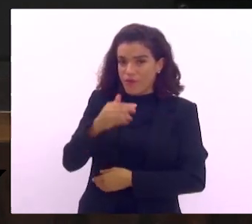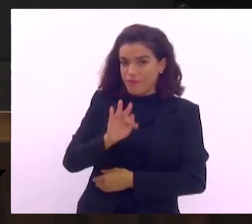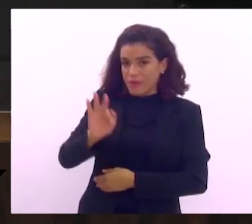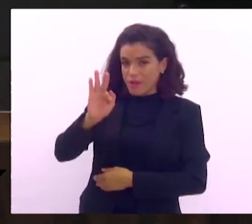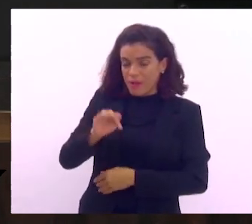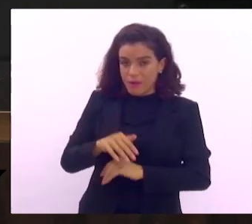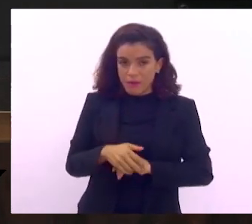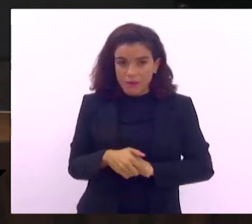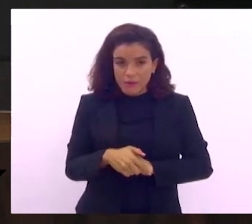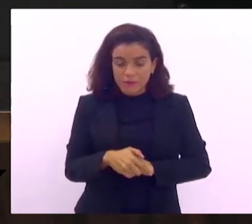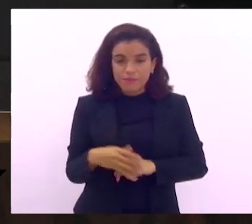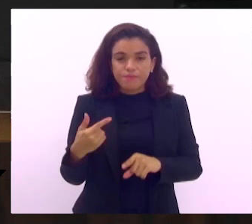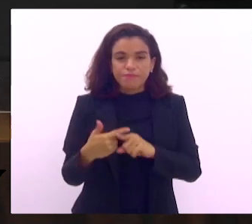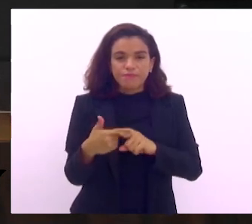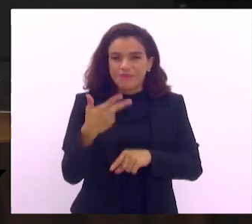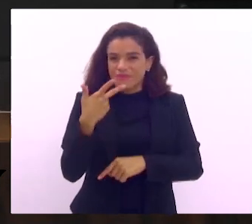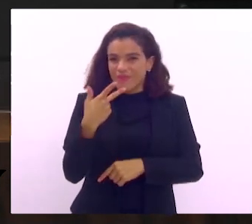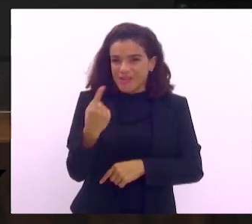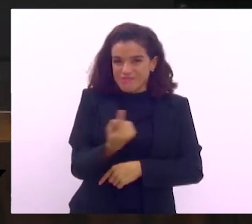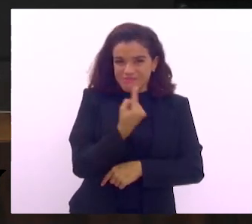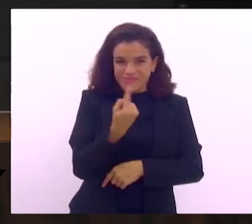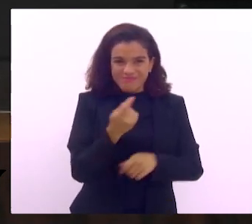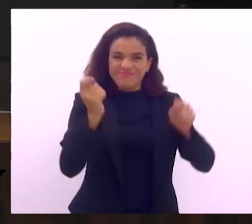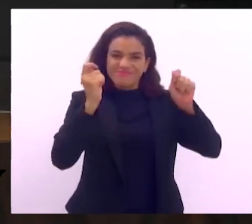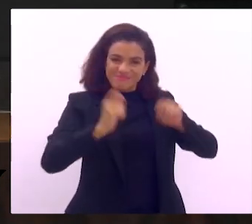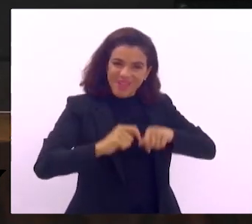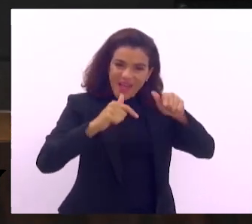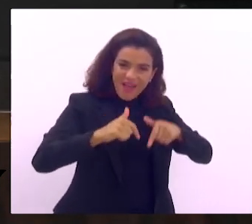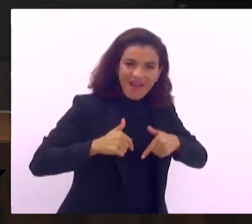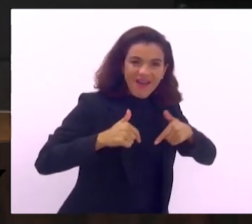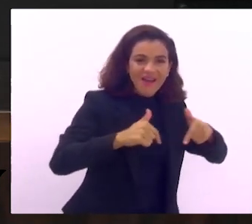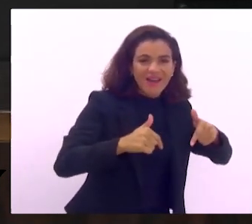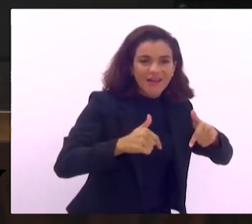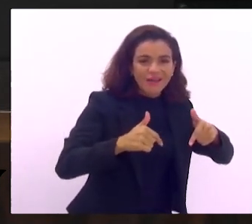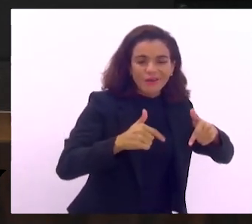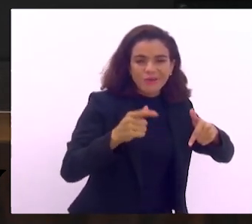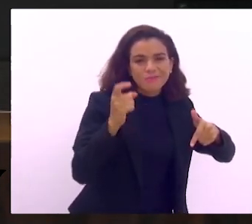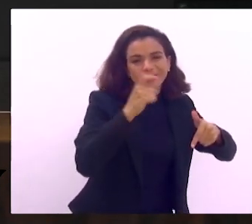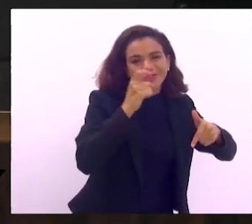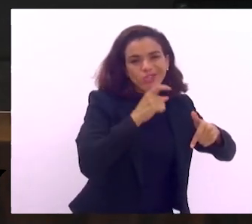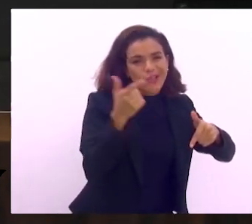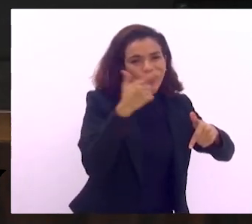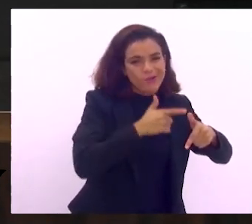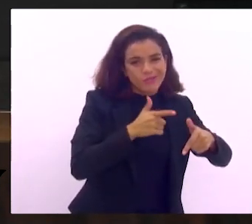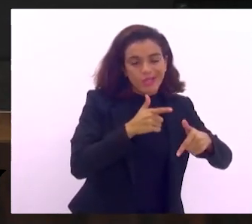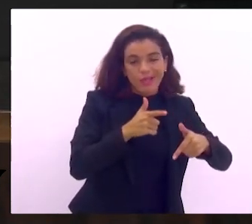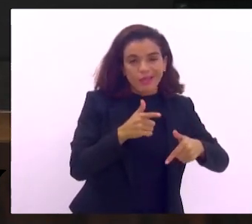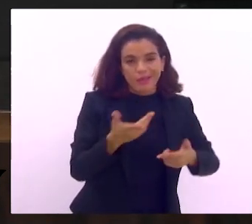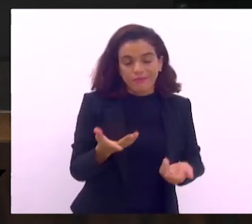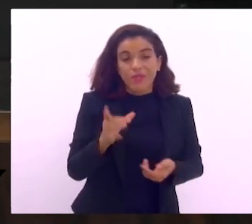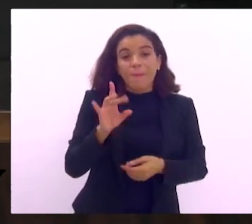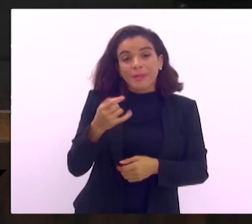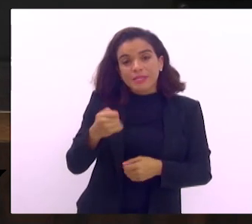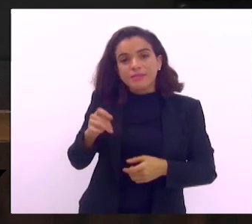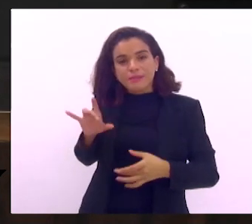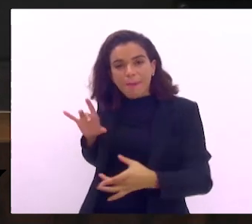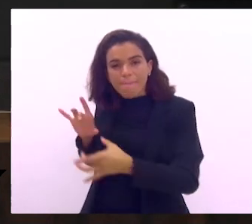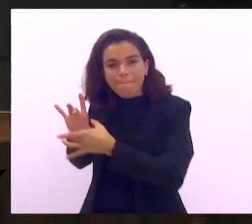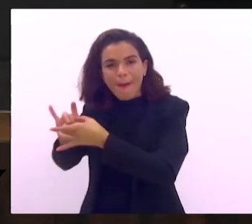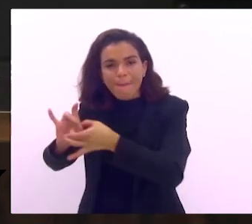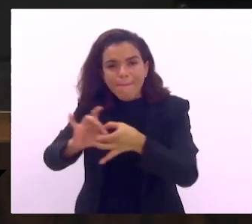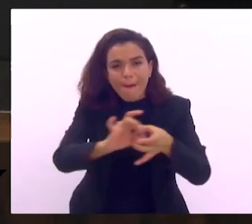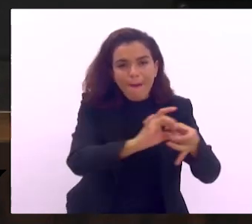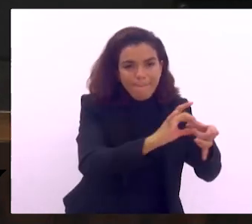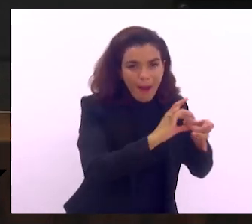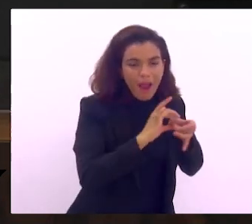Porque se a gente falar aqui que sozinho nós vamos conseguir, nós não iremos conseguir, só vai conseguir através da união de todos nós